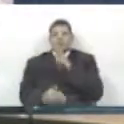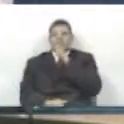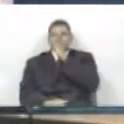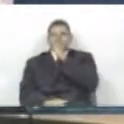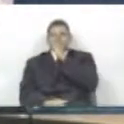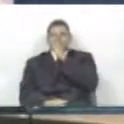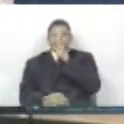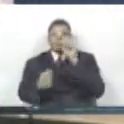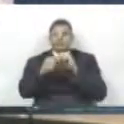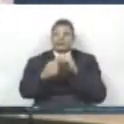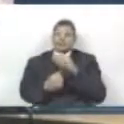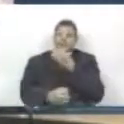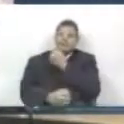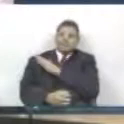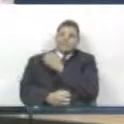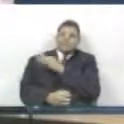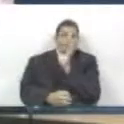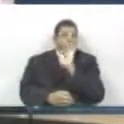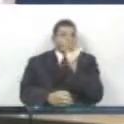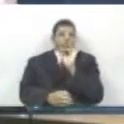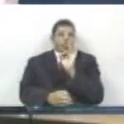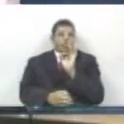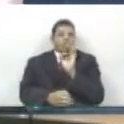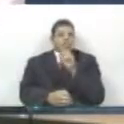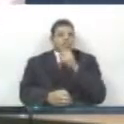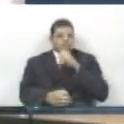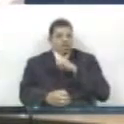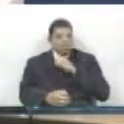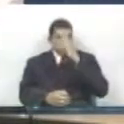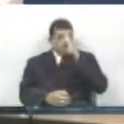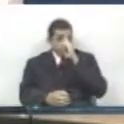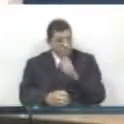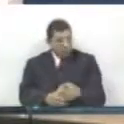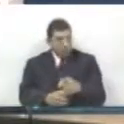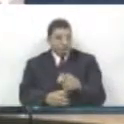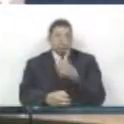Fazendo de Conta que não está acontecendo no nosso estado